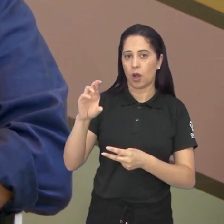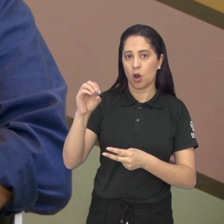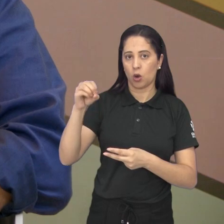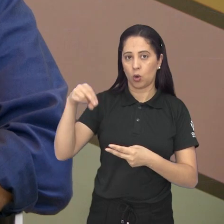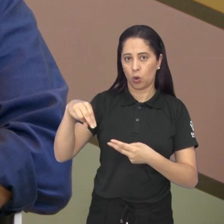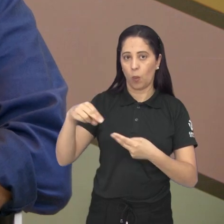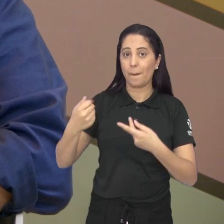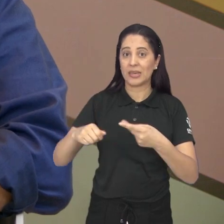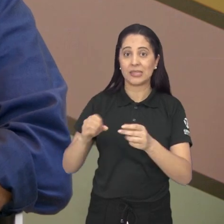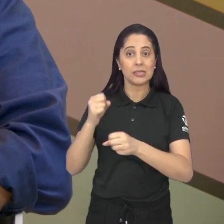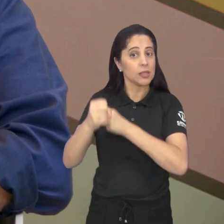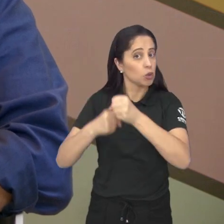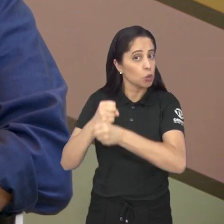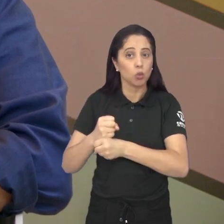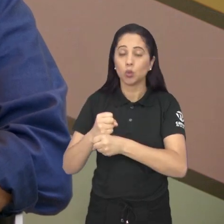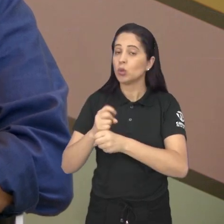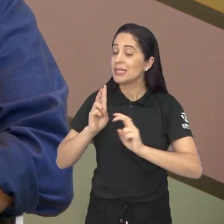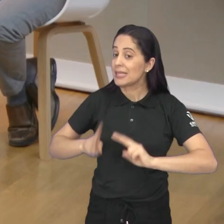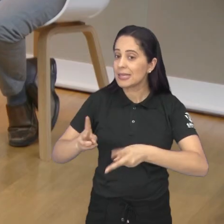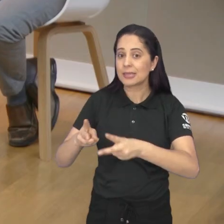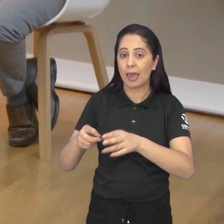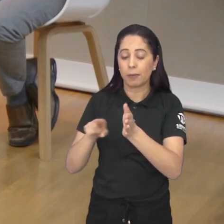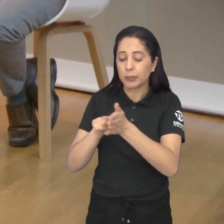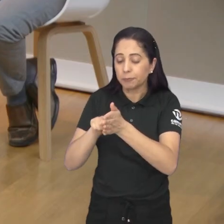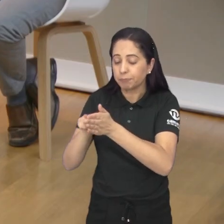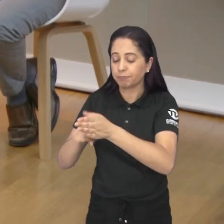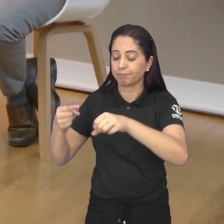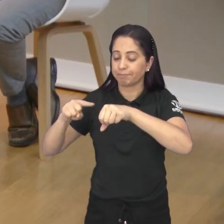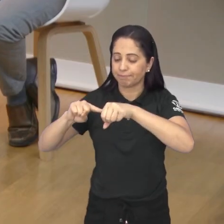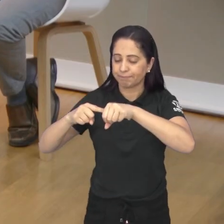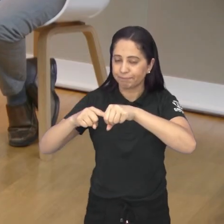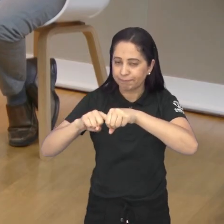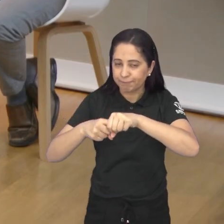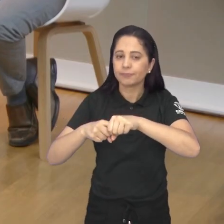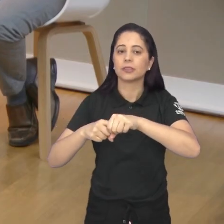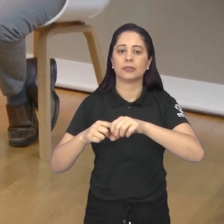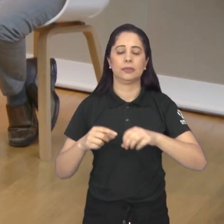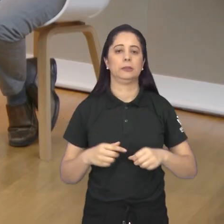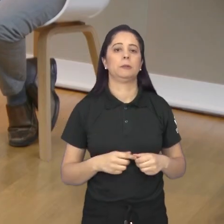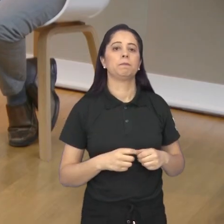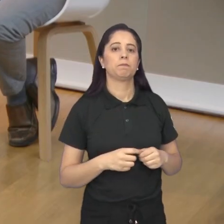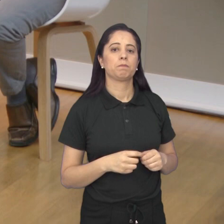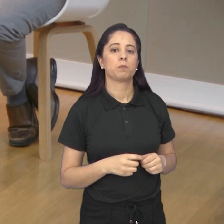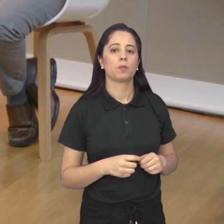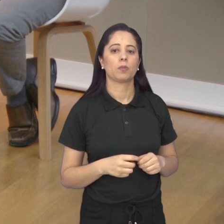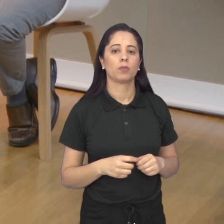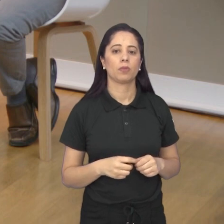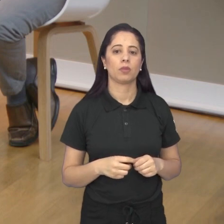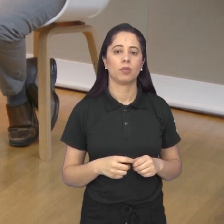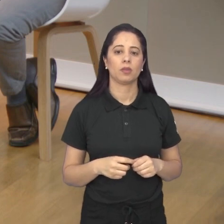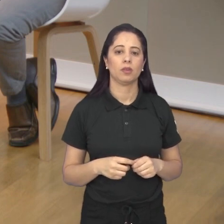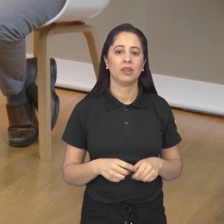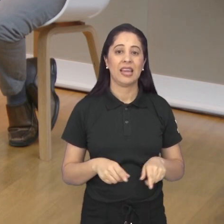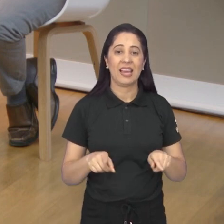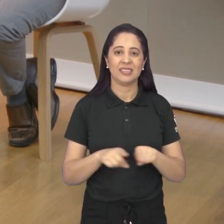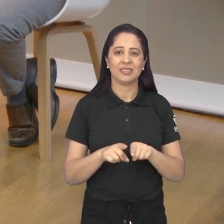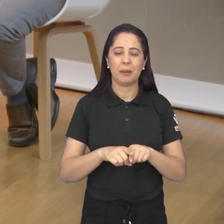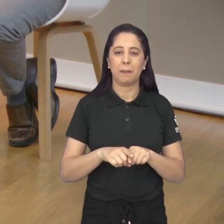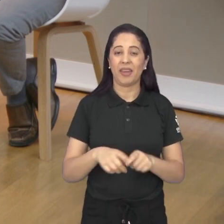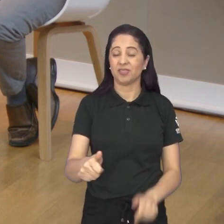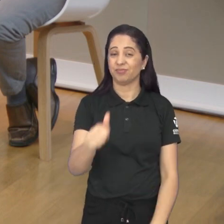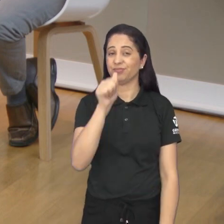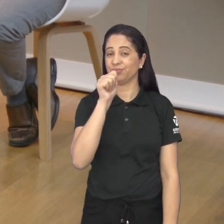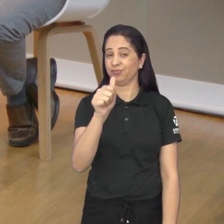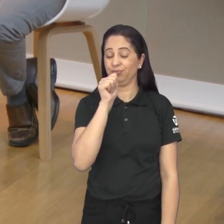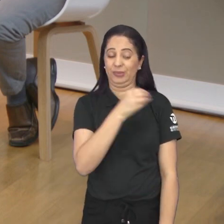anual com colonoscopia. Ah, sim, uma investigação mais apurada, então, né? Isso. Ficarem mais atentos. Consumo excessivo de